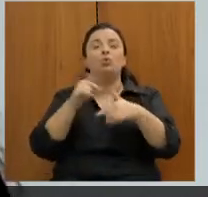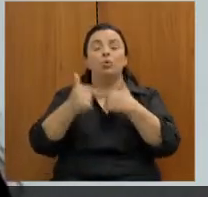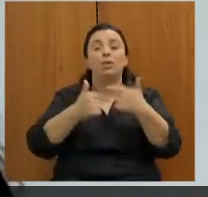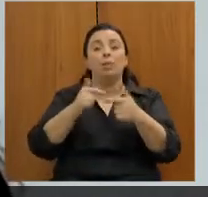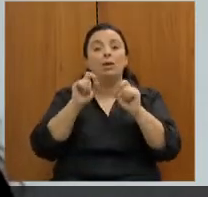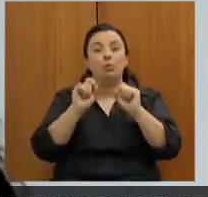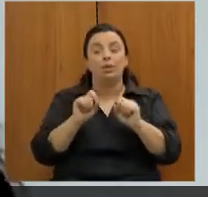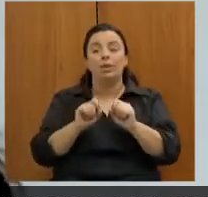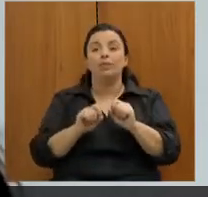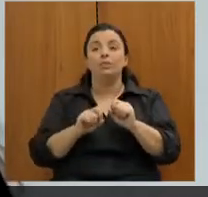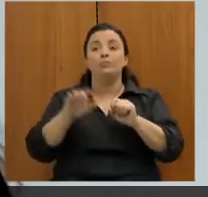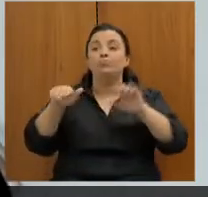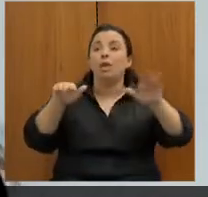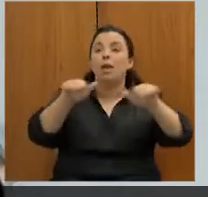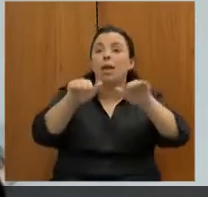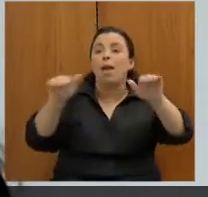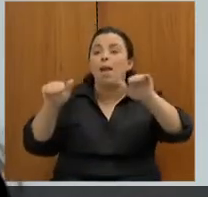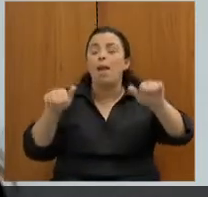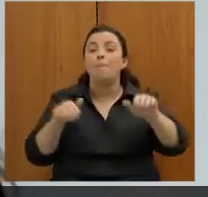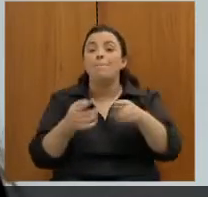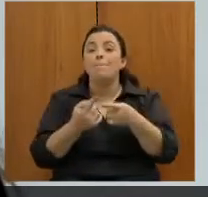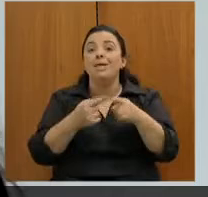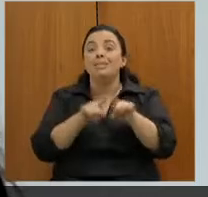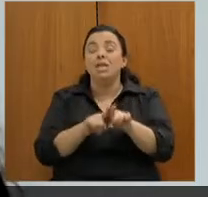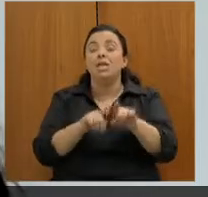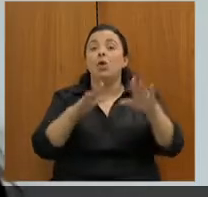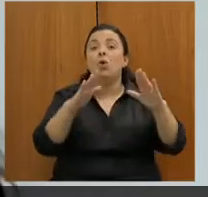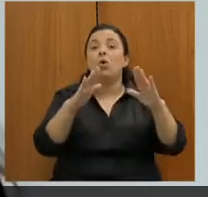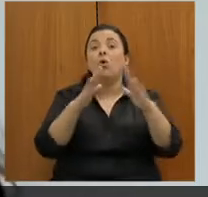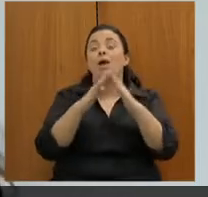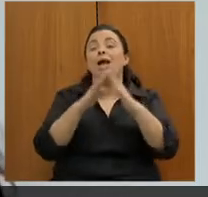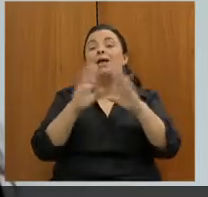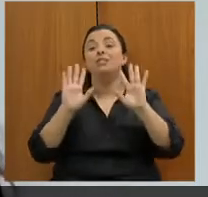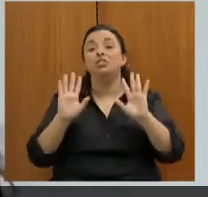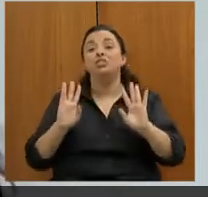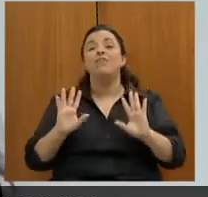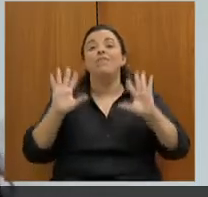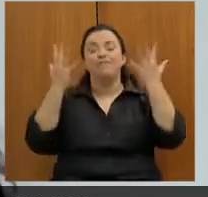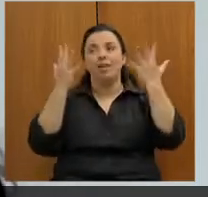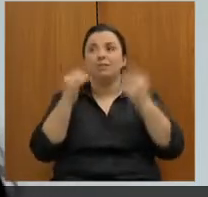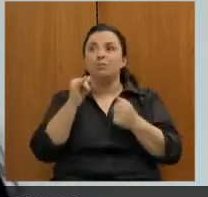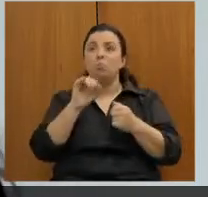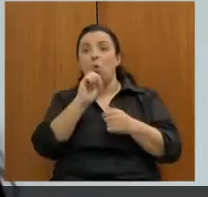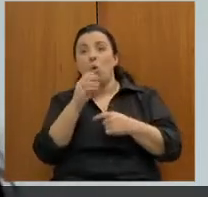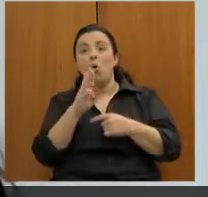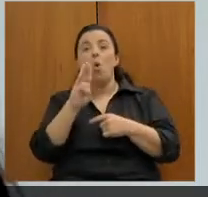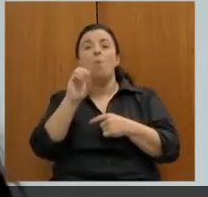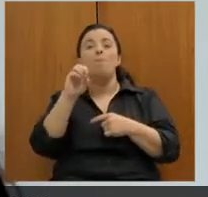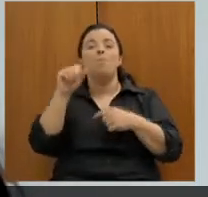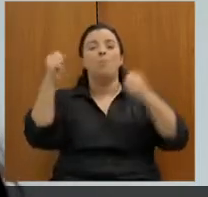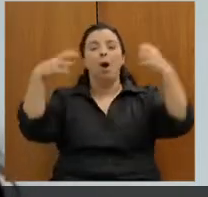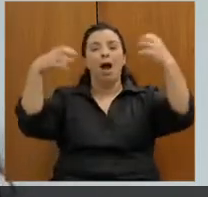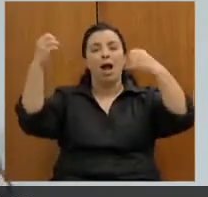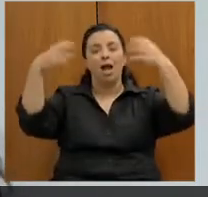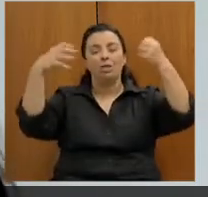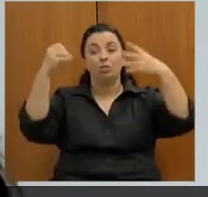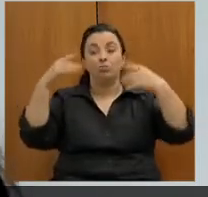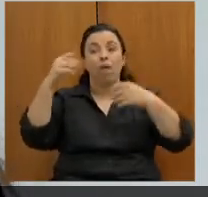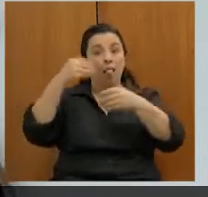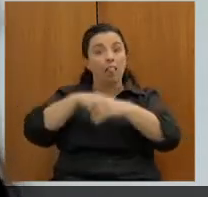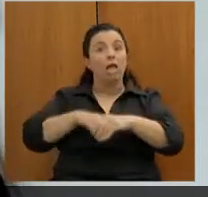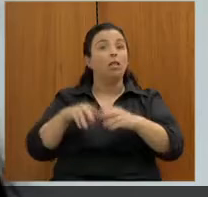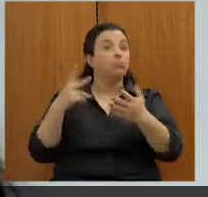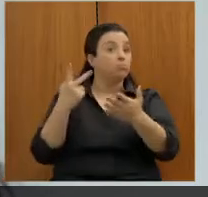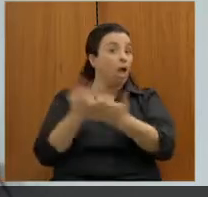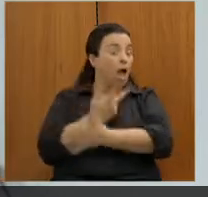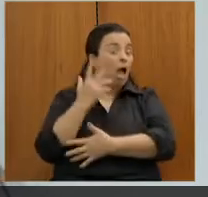trazer parcerias com casas de festas né porque a gente sabe que em casa boates assim tem muitas violências então assim